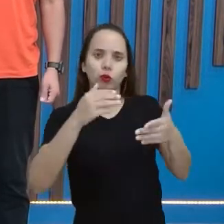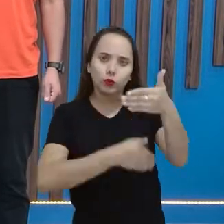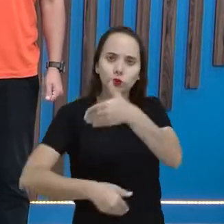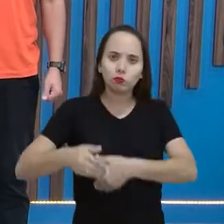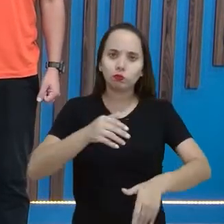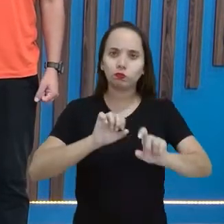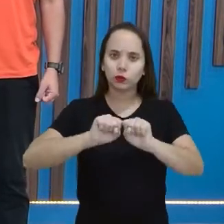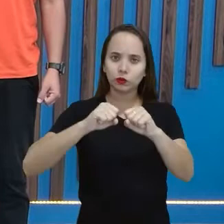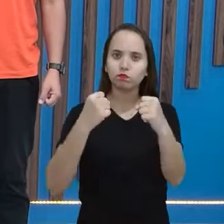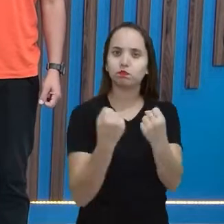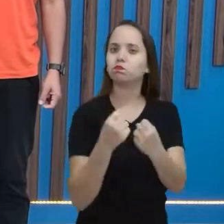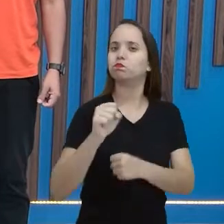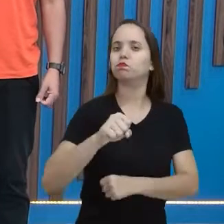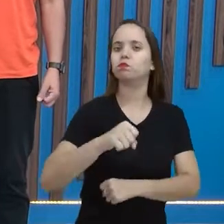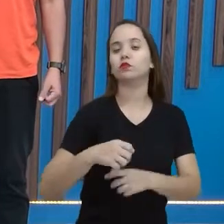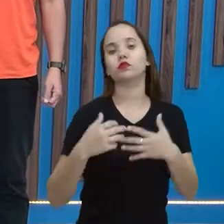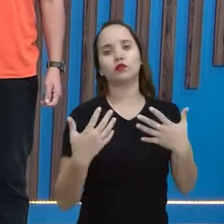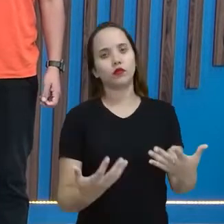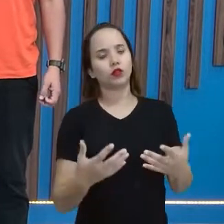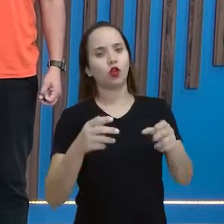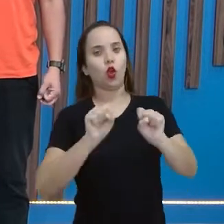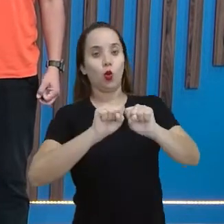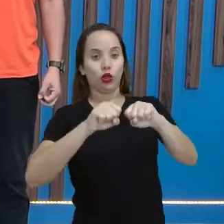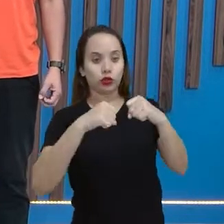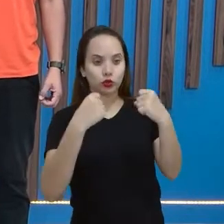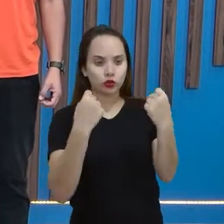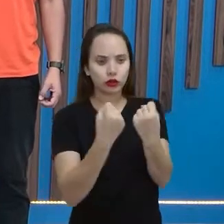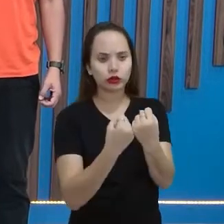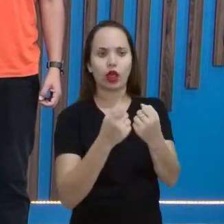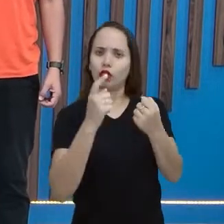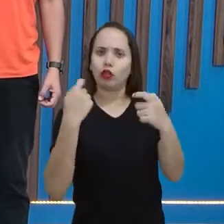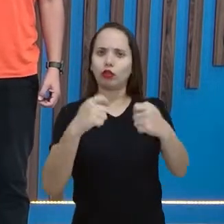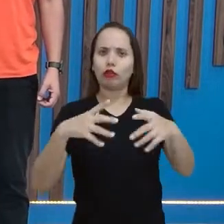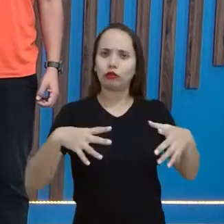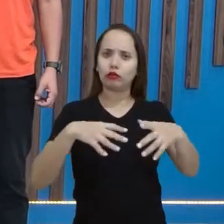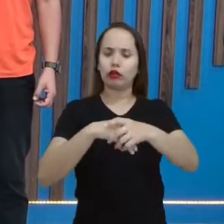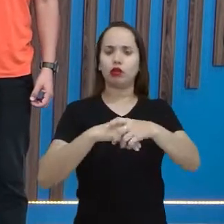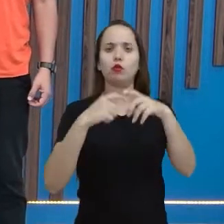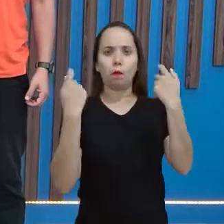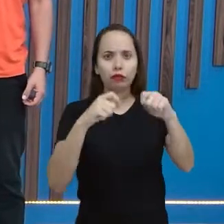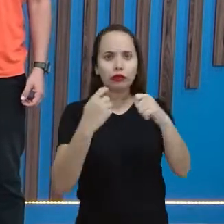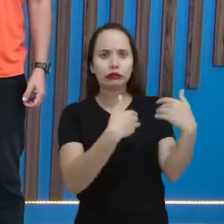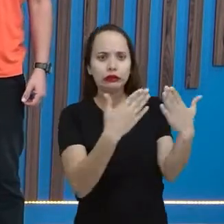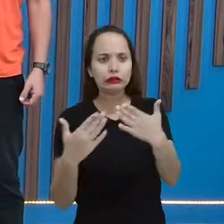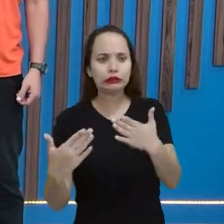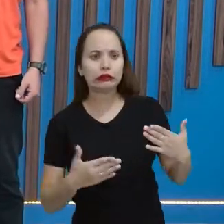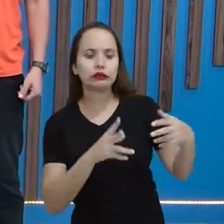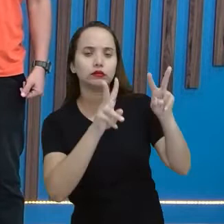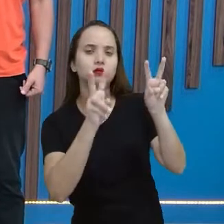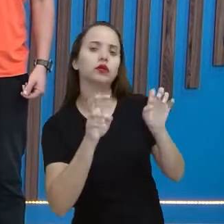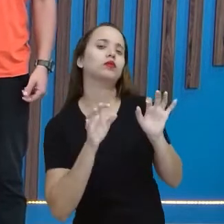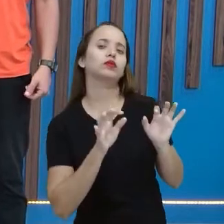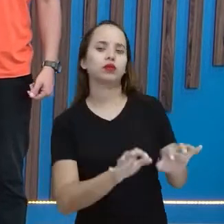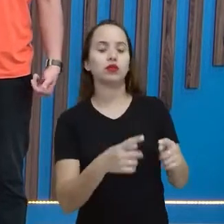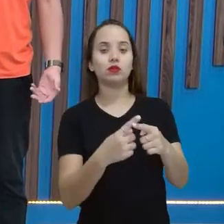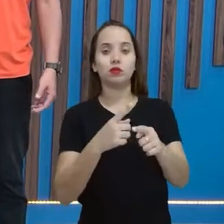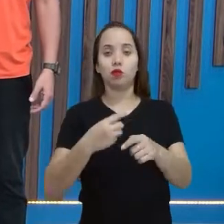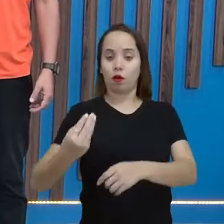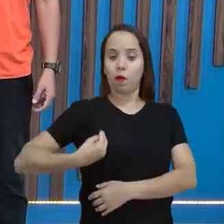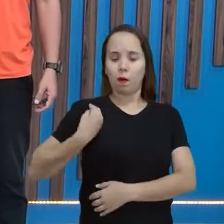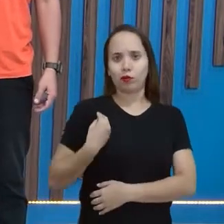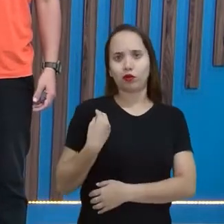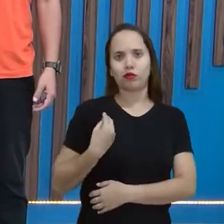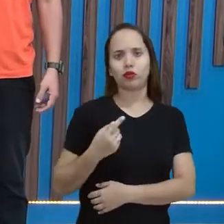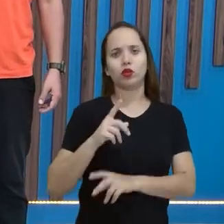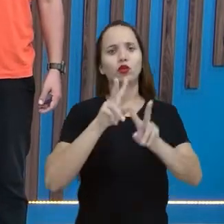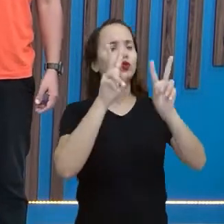como parte da sociedade, não está afastada da sociedade, a gente tem que debater temas como esse. Os temas fazem parte da vida. E o tema da gente